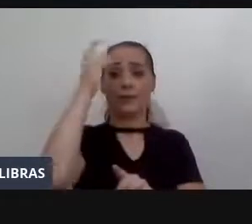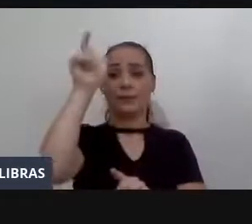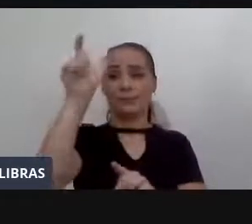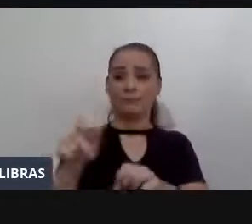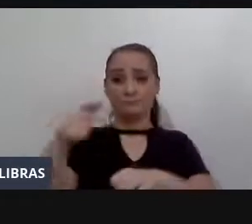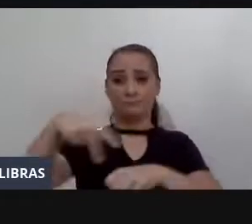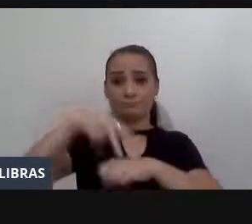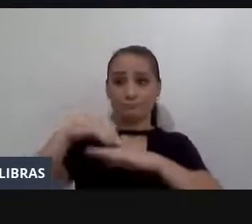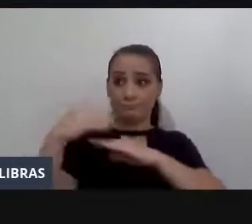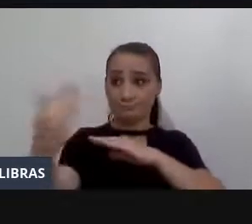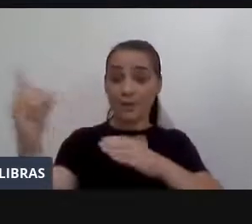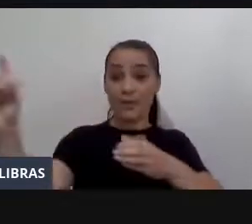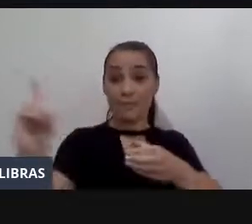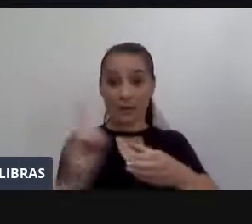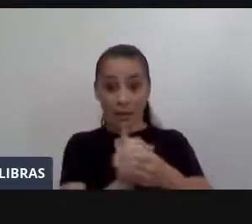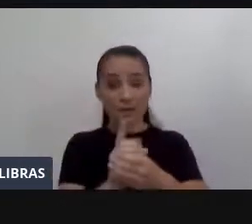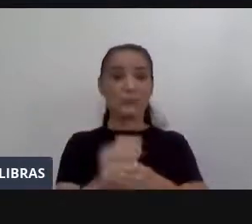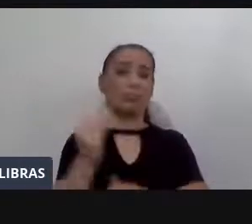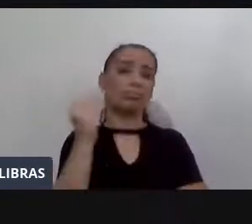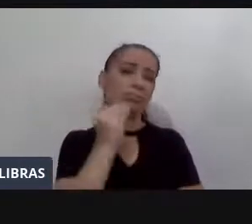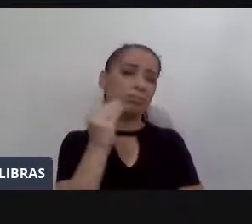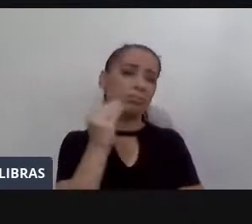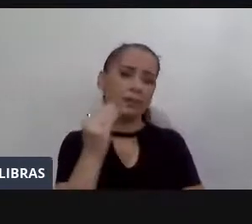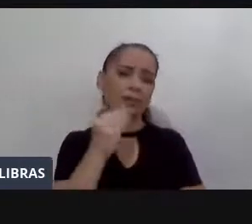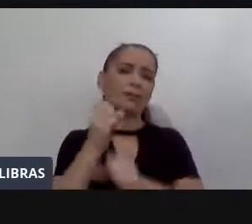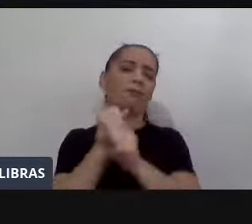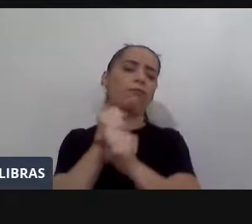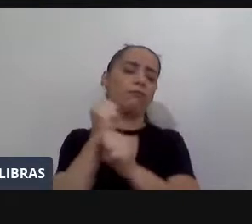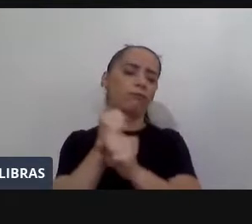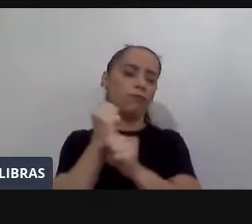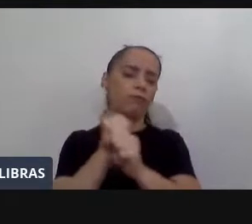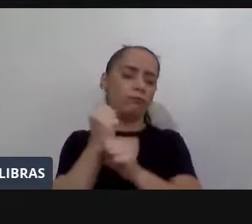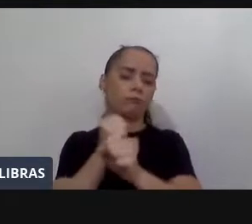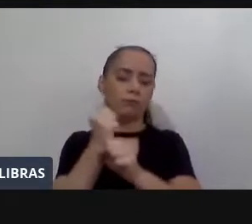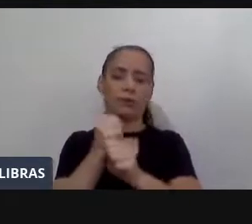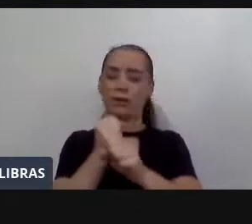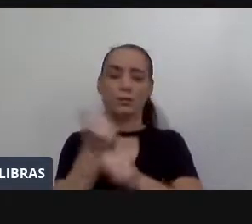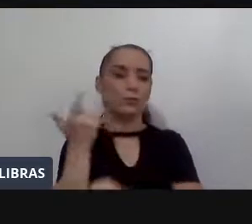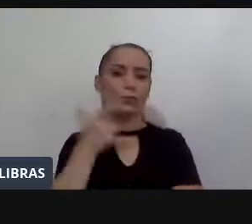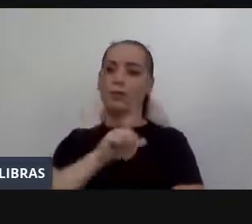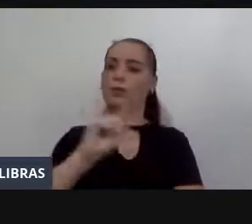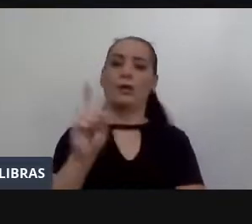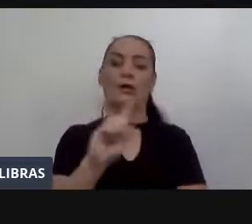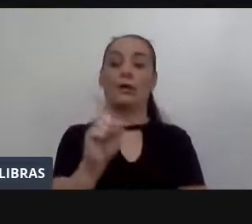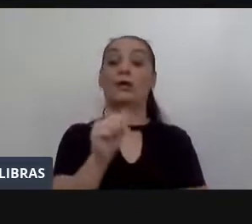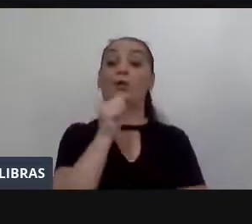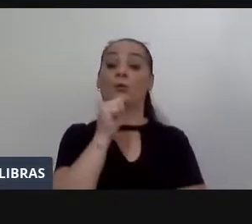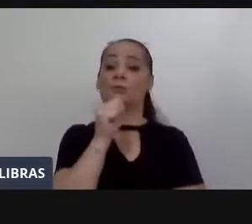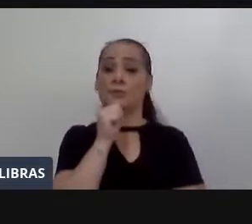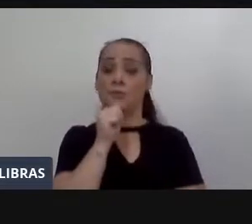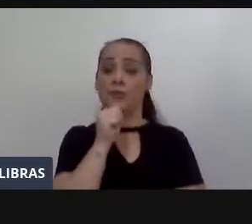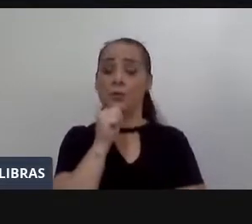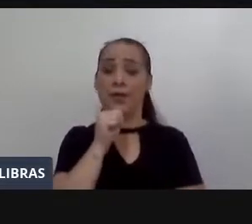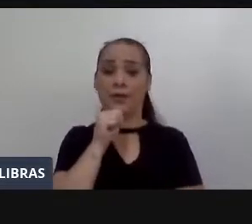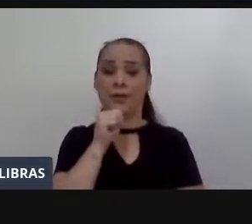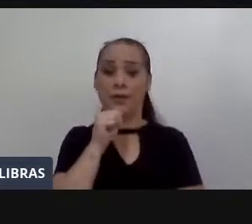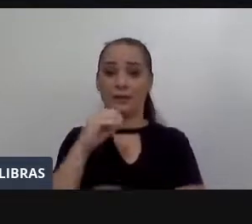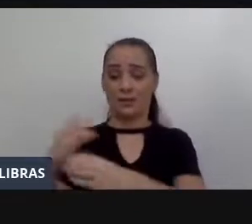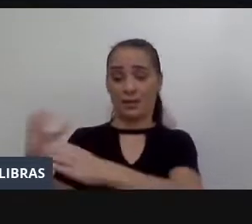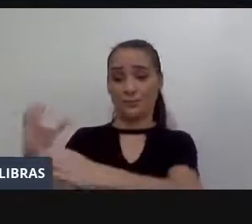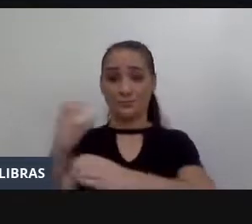muitos anos e que estão no processo há muitos anos e não conseguiram ou não conseguem revalidar